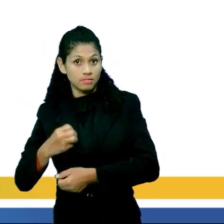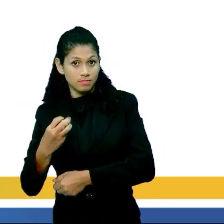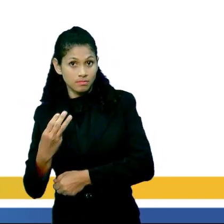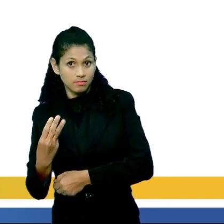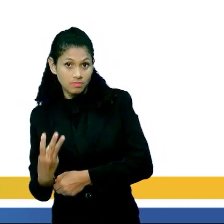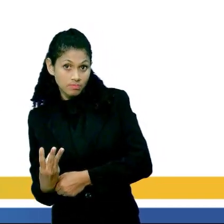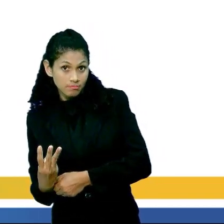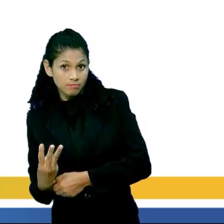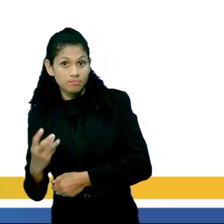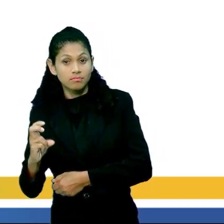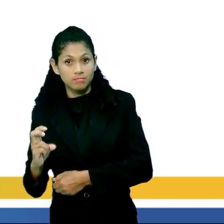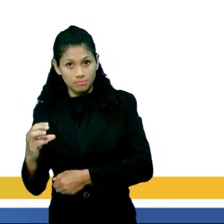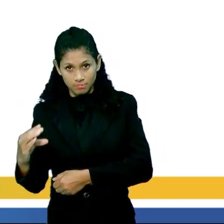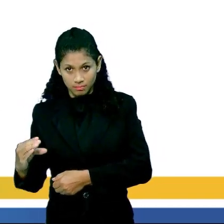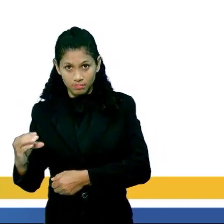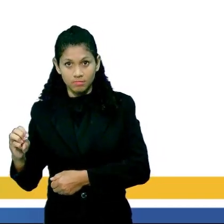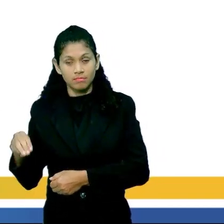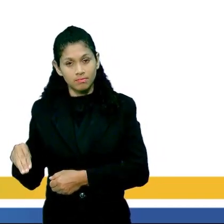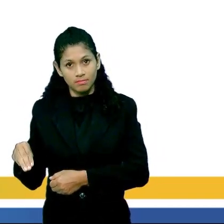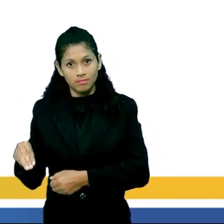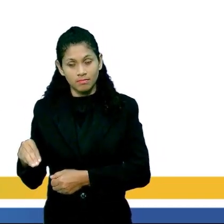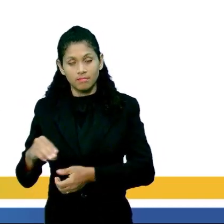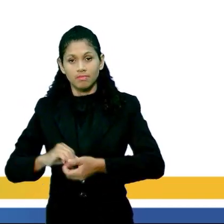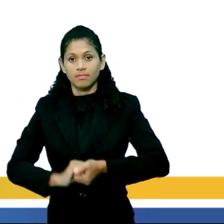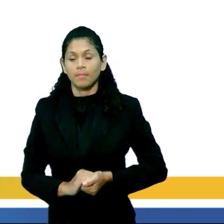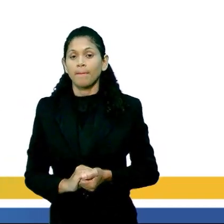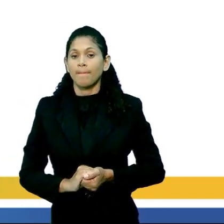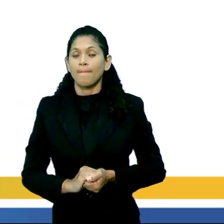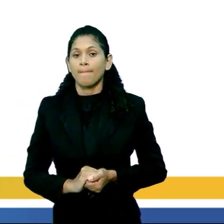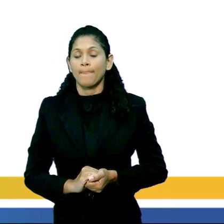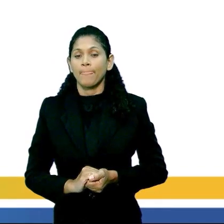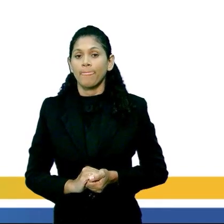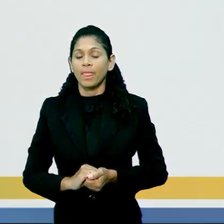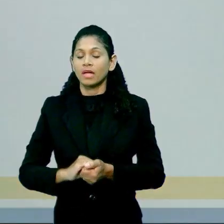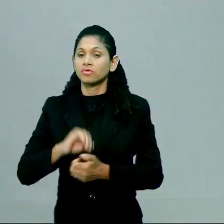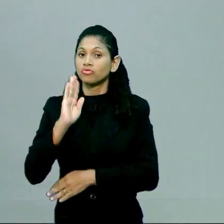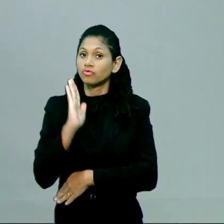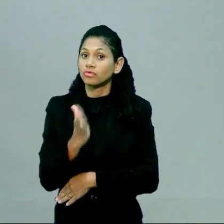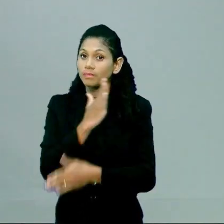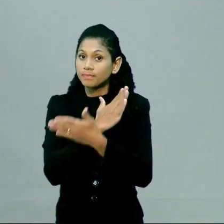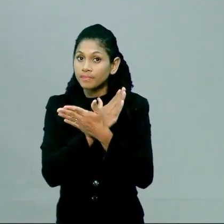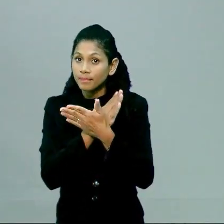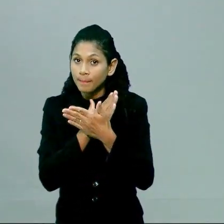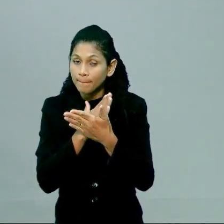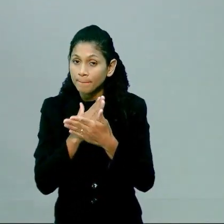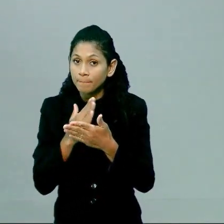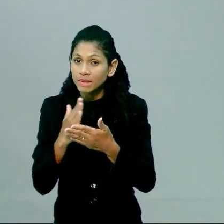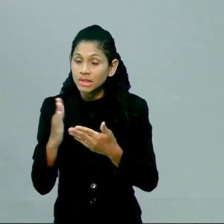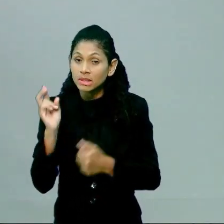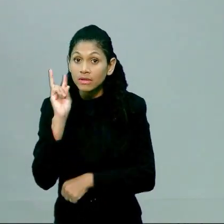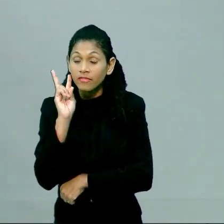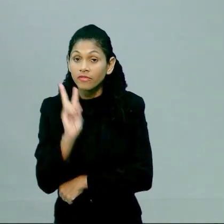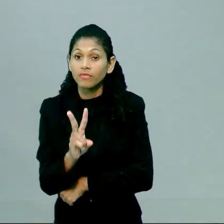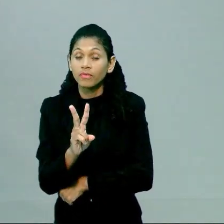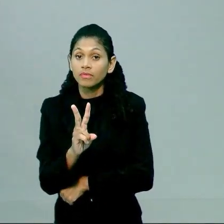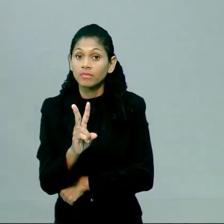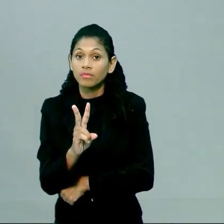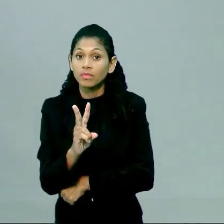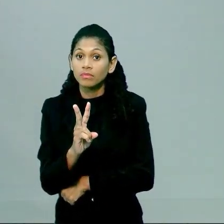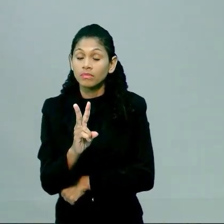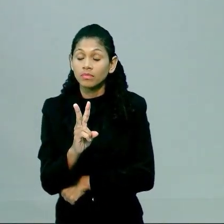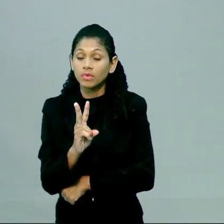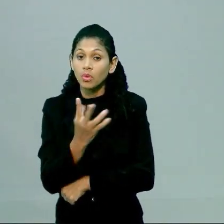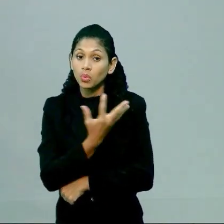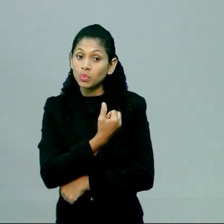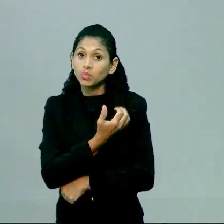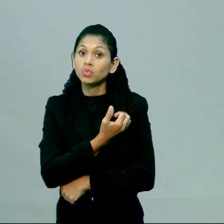adjacente é quanto? 35. Então, a gente pode já começar a ver com o que a gente vai